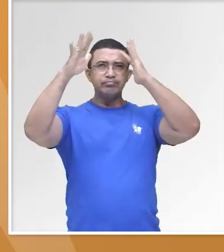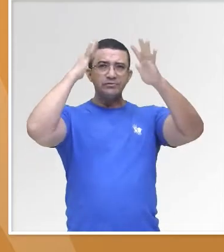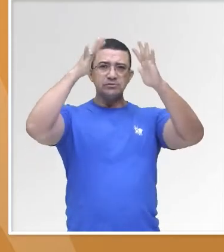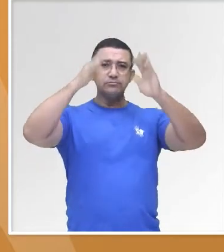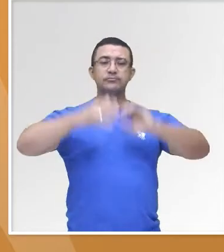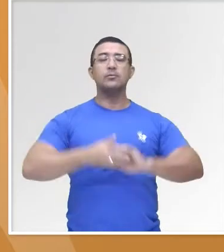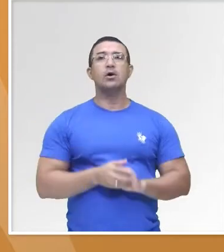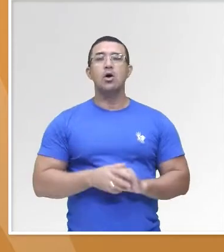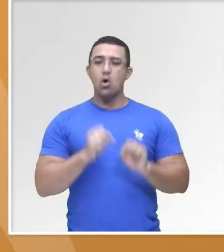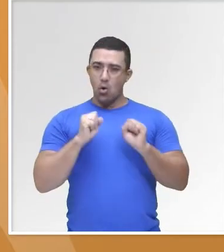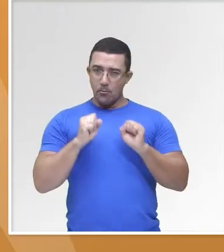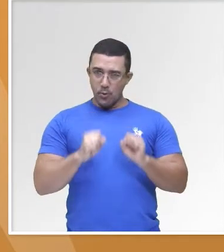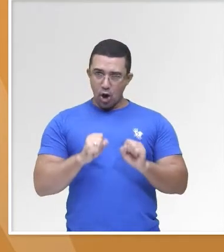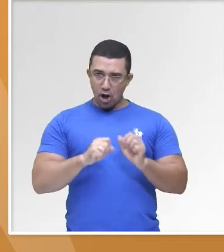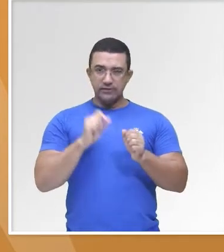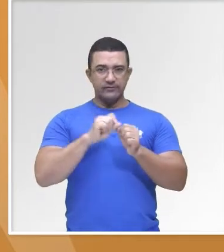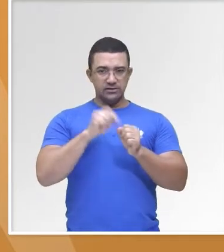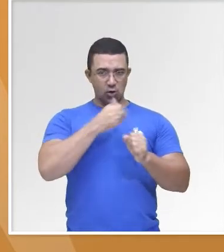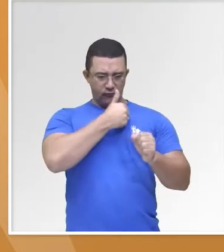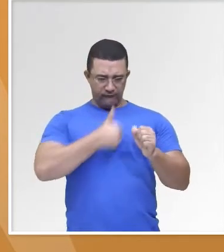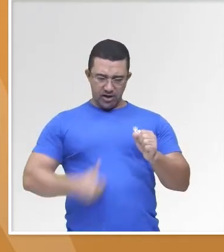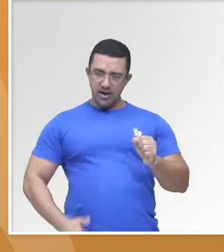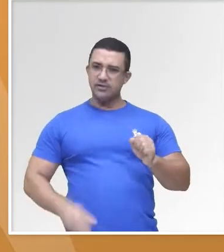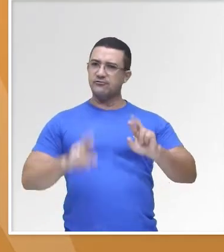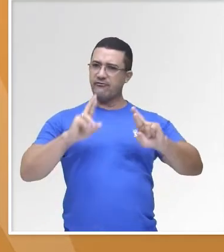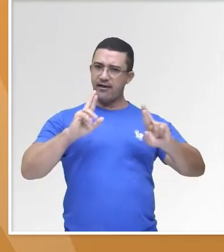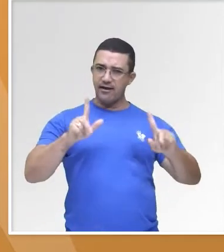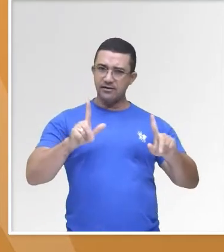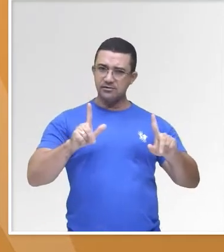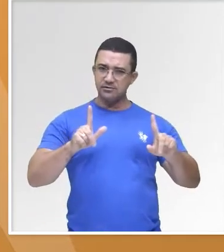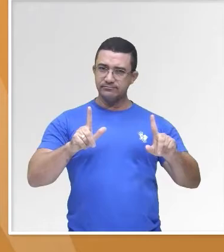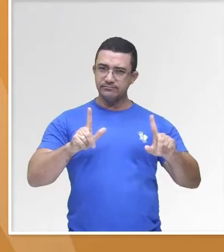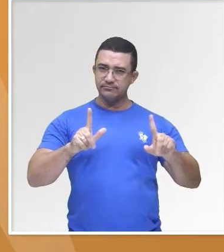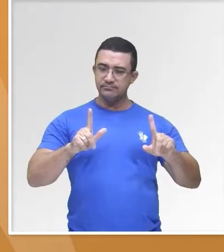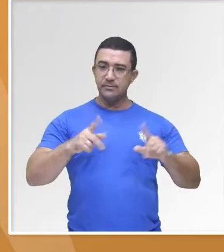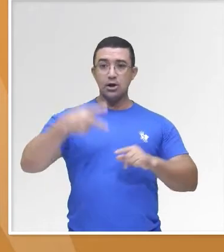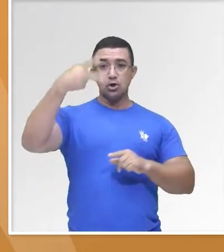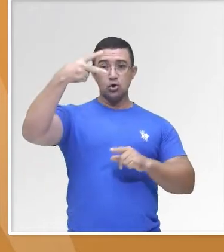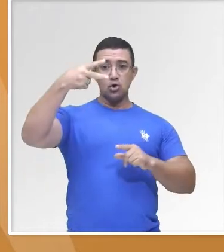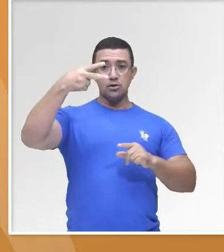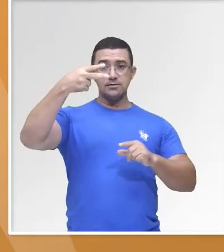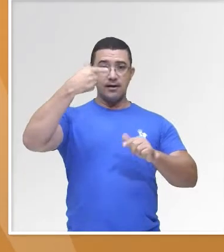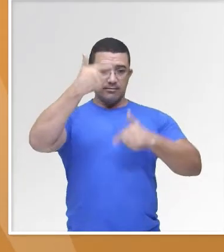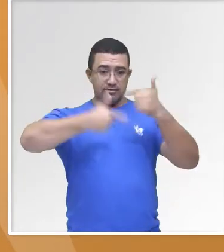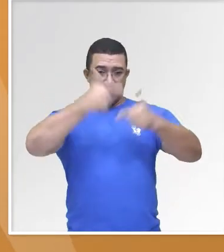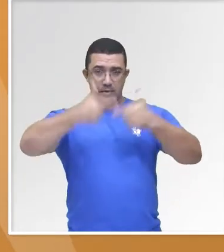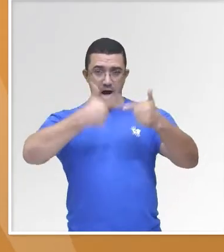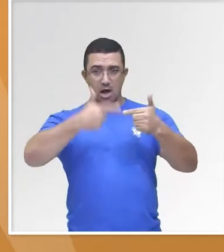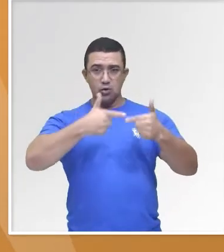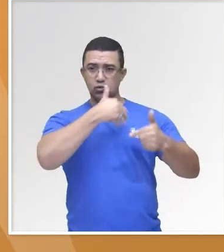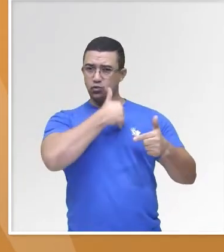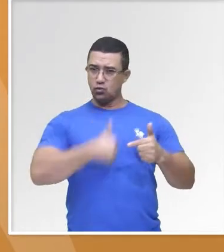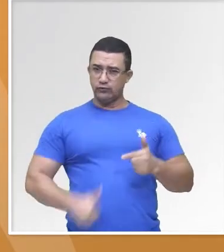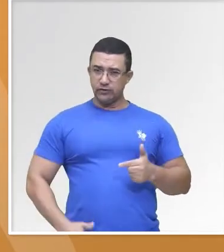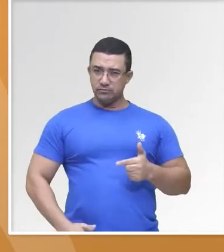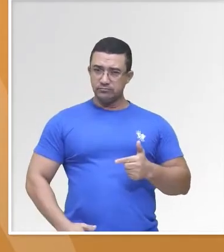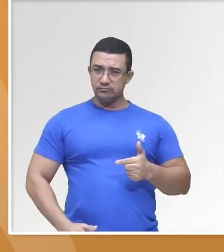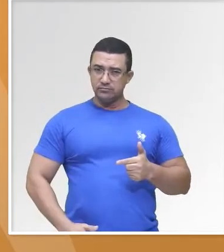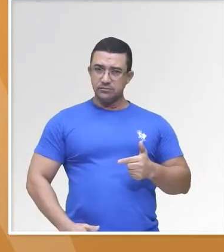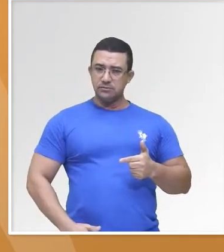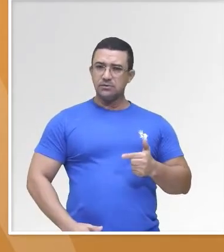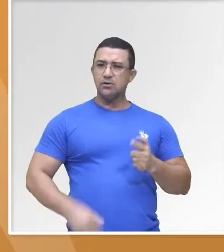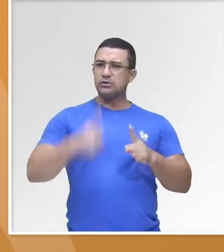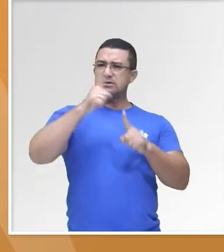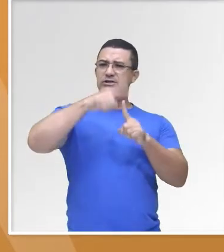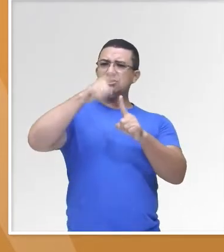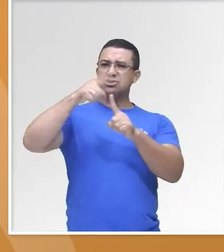nós podemos fazer diferente esse governo. Olha o nome dos trabalhos sobre o governo. Então há formas diferentes de